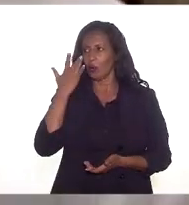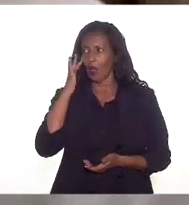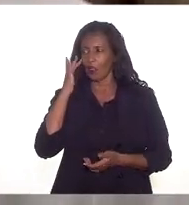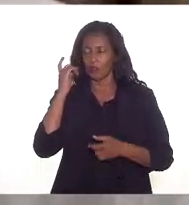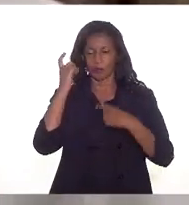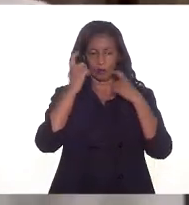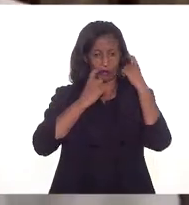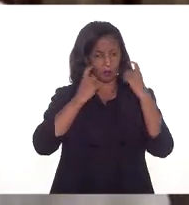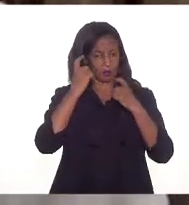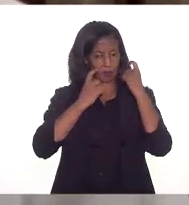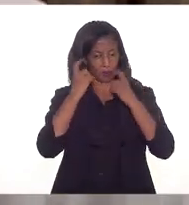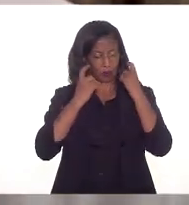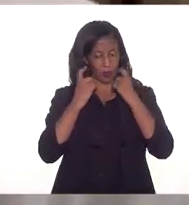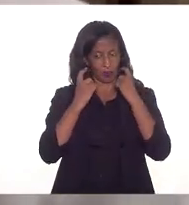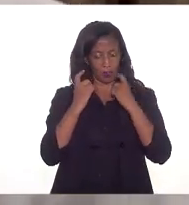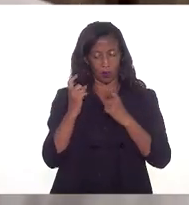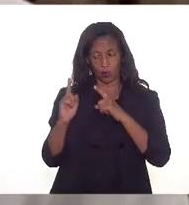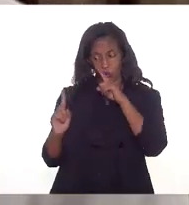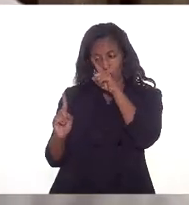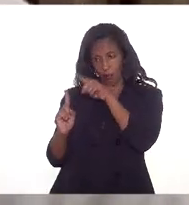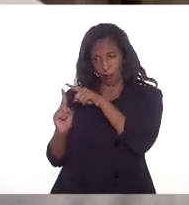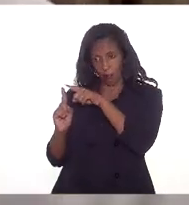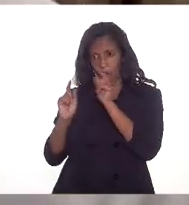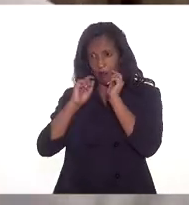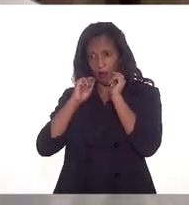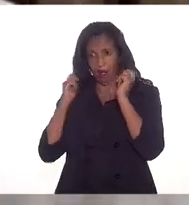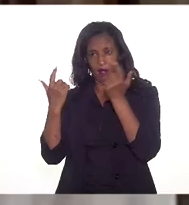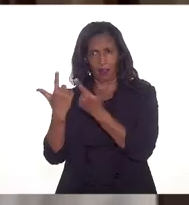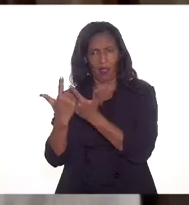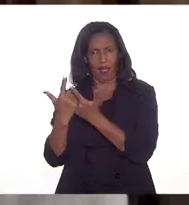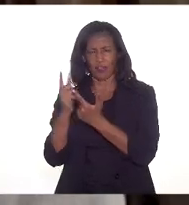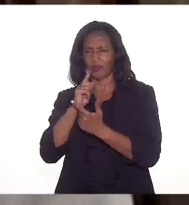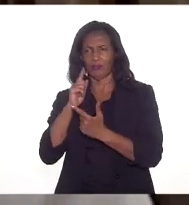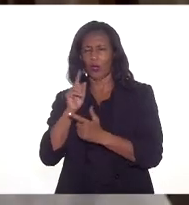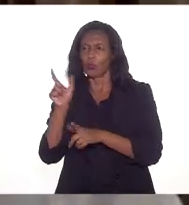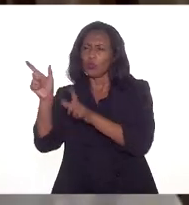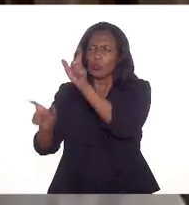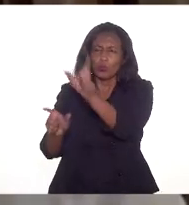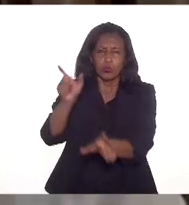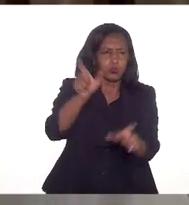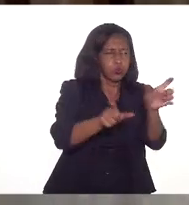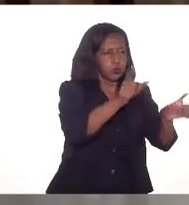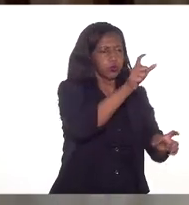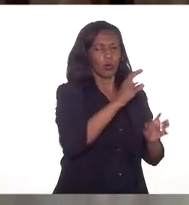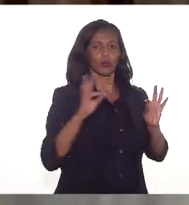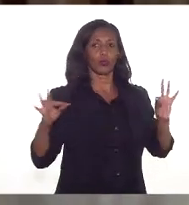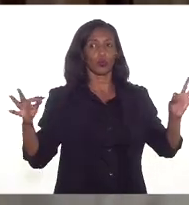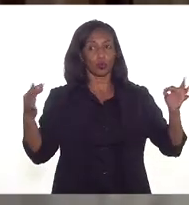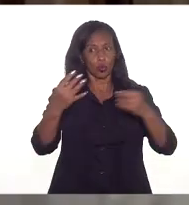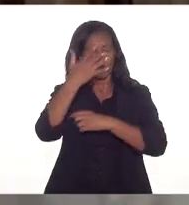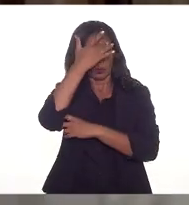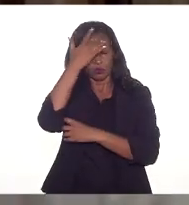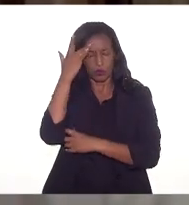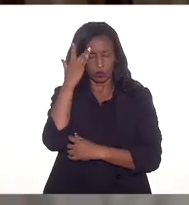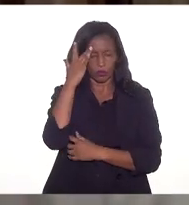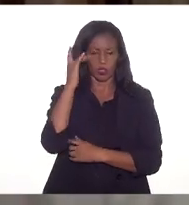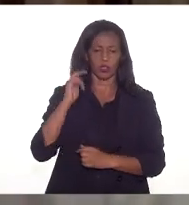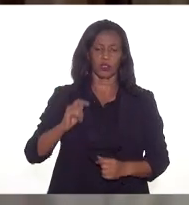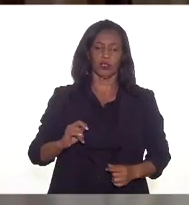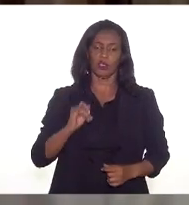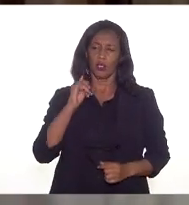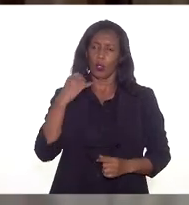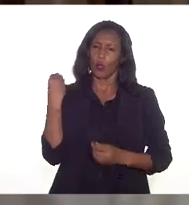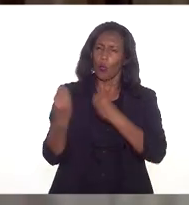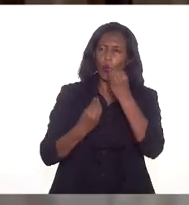preocupação não tão somente da LES, mas de todo cidadão, que é como nós pretendemos utilizar